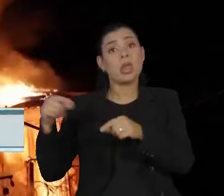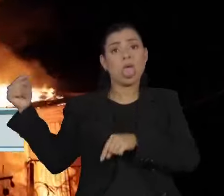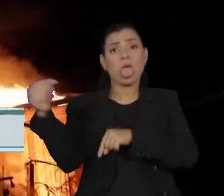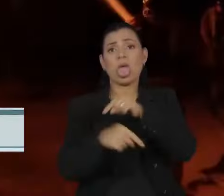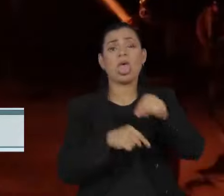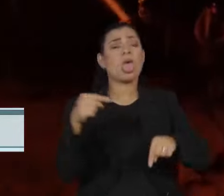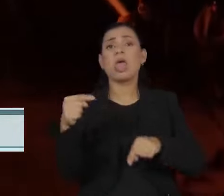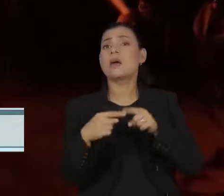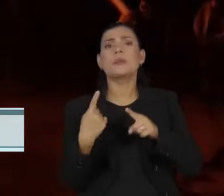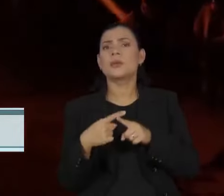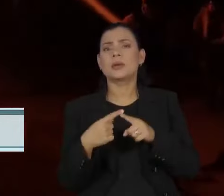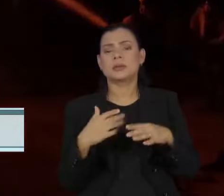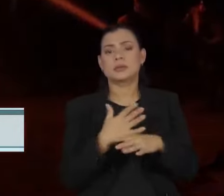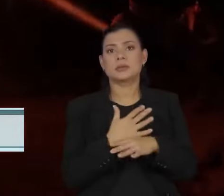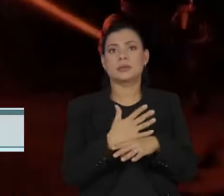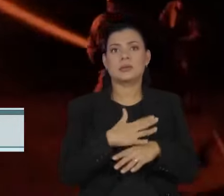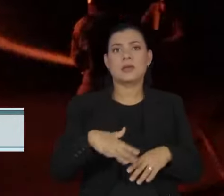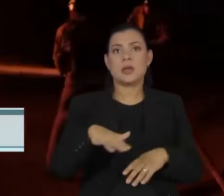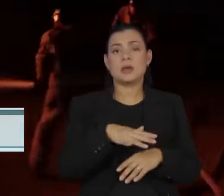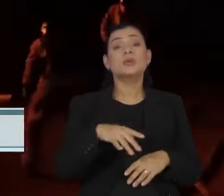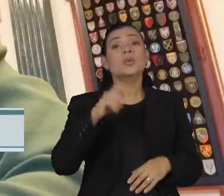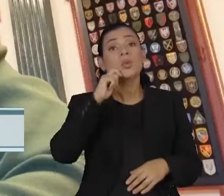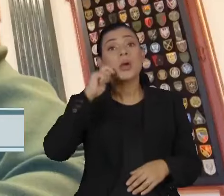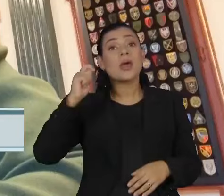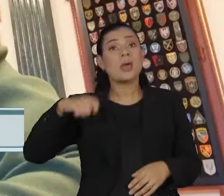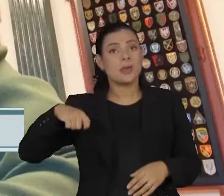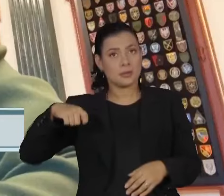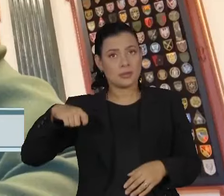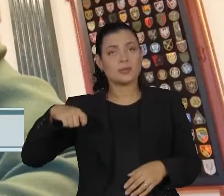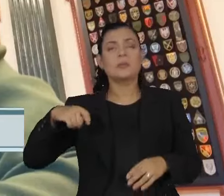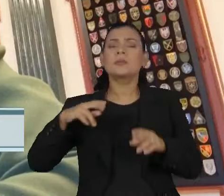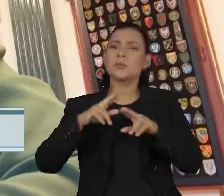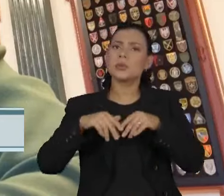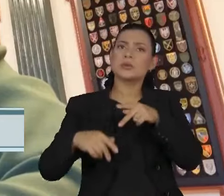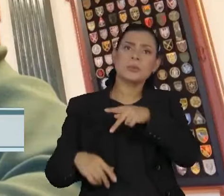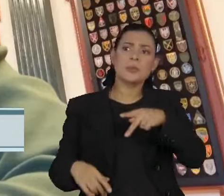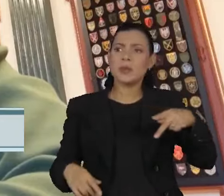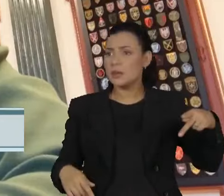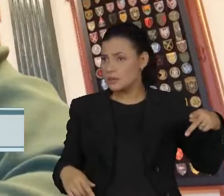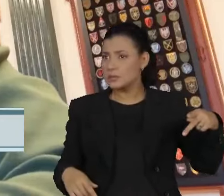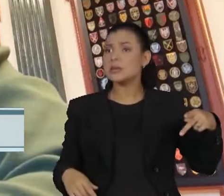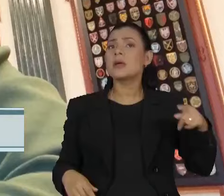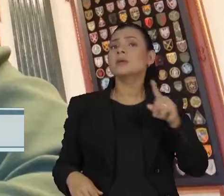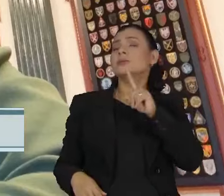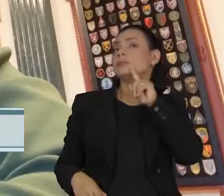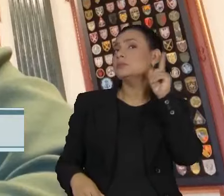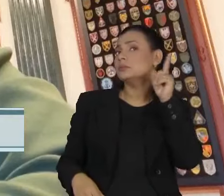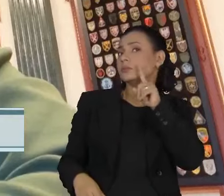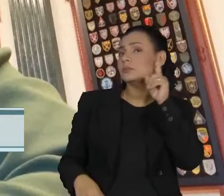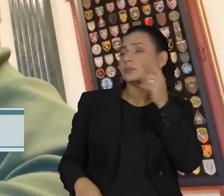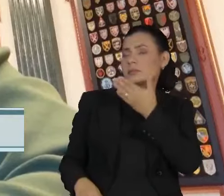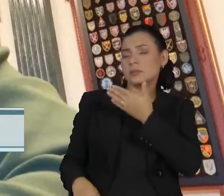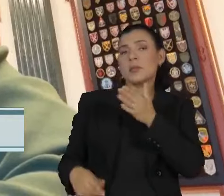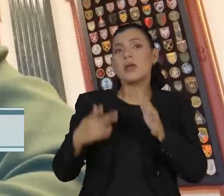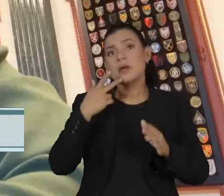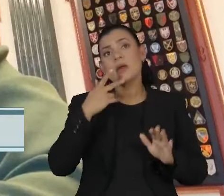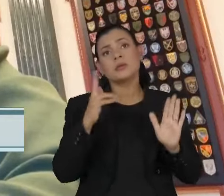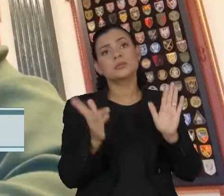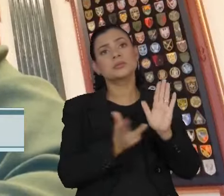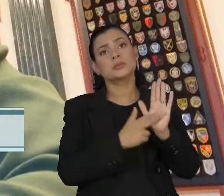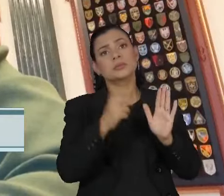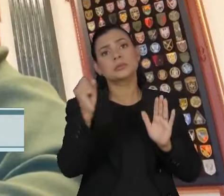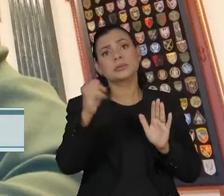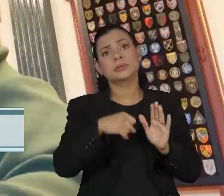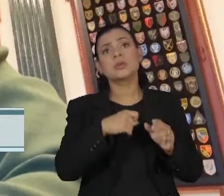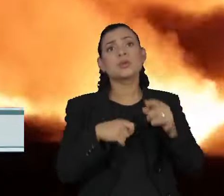a combates na cidade ucraniana de Kharkiv. O presidente Volodymyr Zelensky admitiu a perda de terreno para as